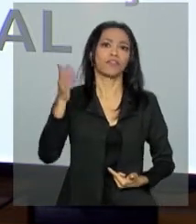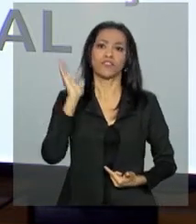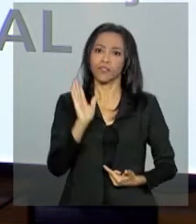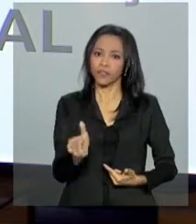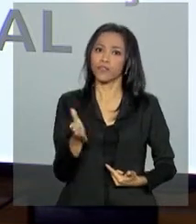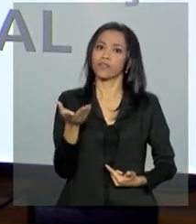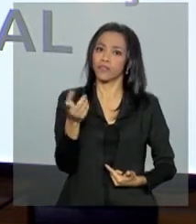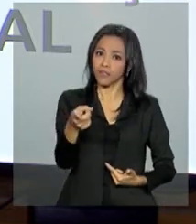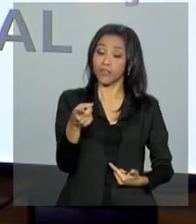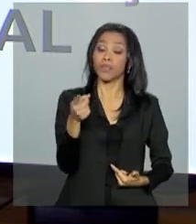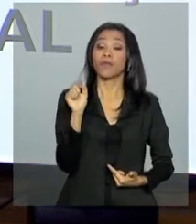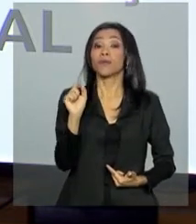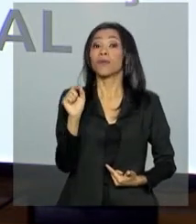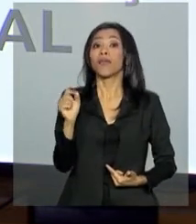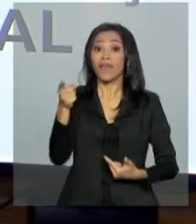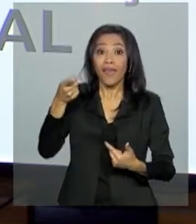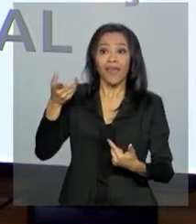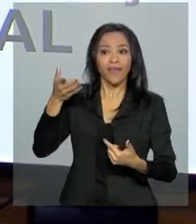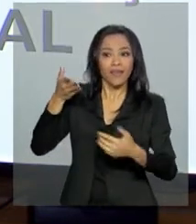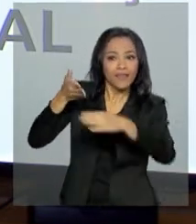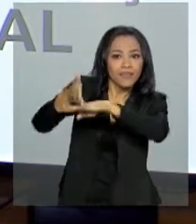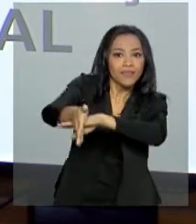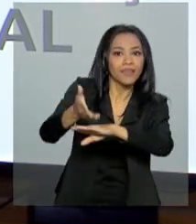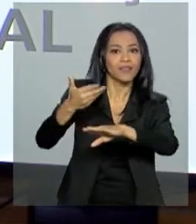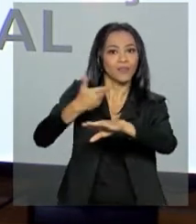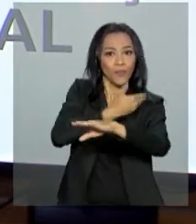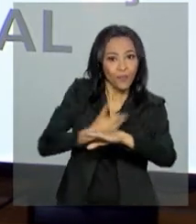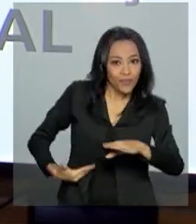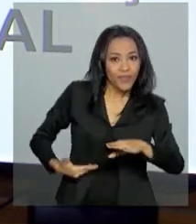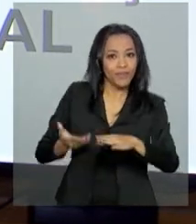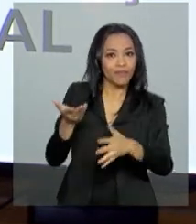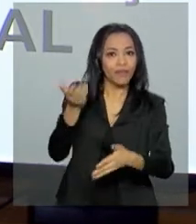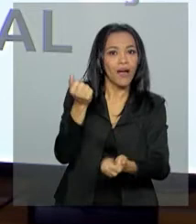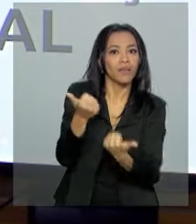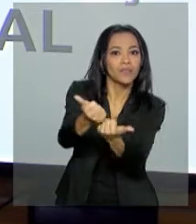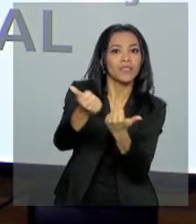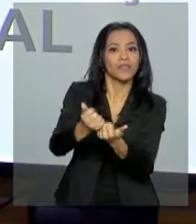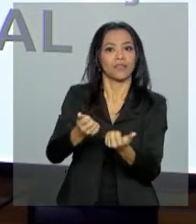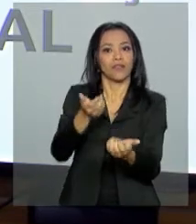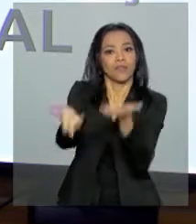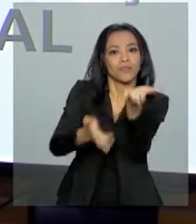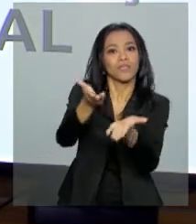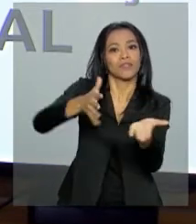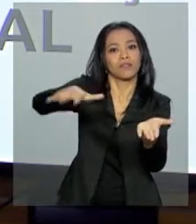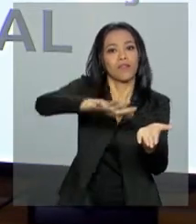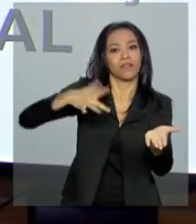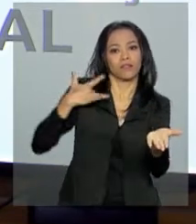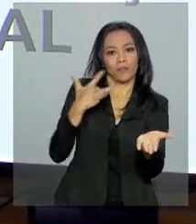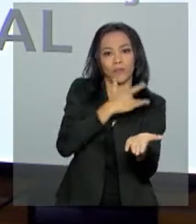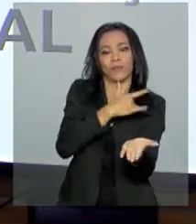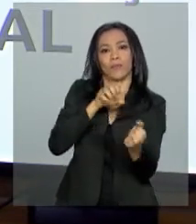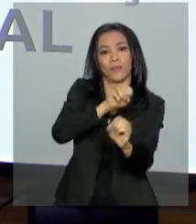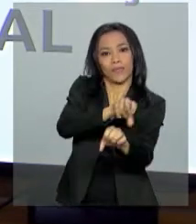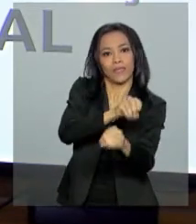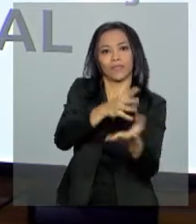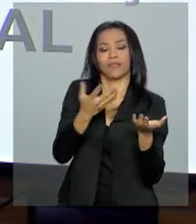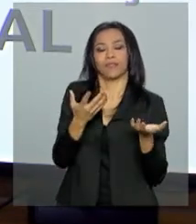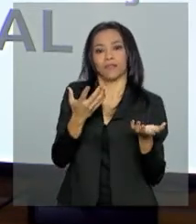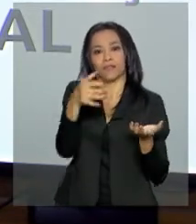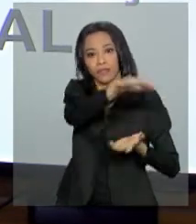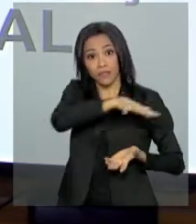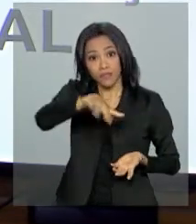essa entrada dos serviços de Estado dentro da comunidade, na área de saúde, na área da educação, na área